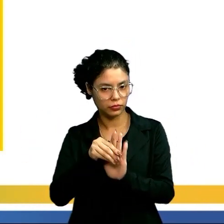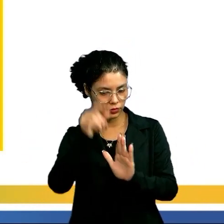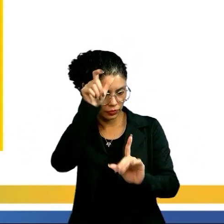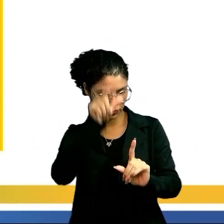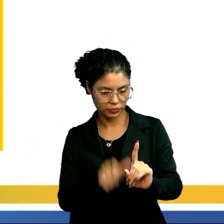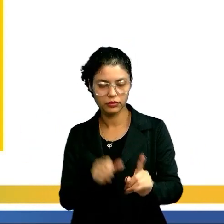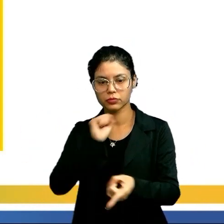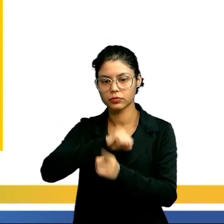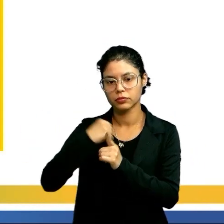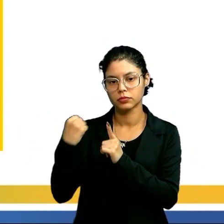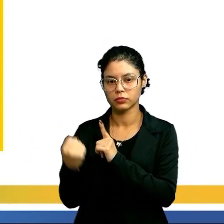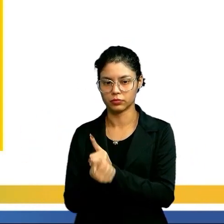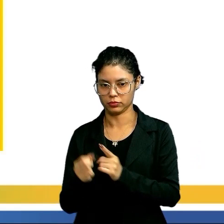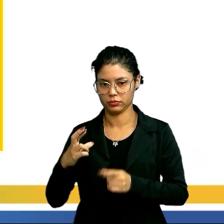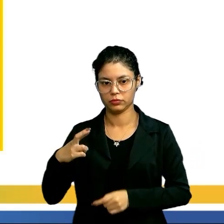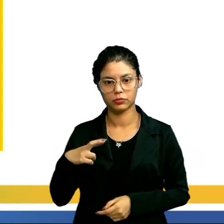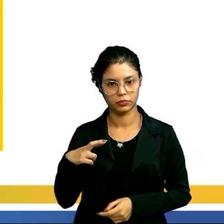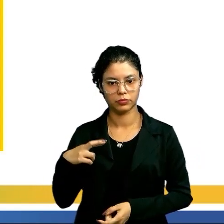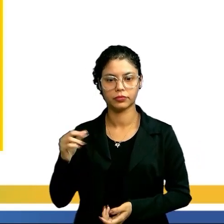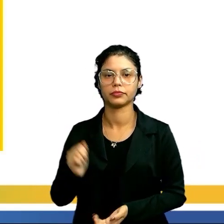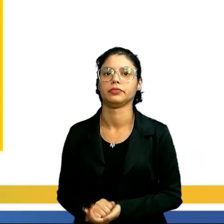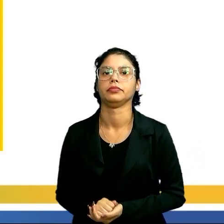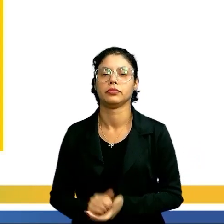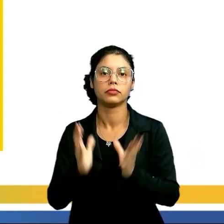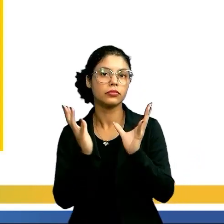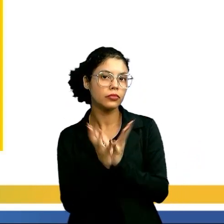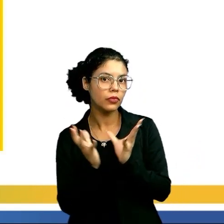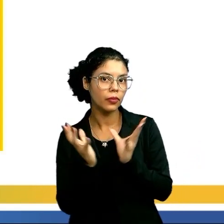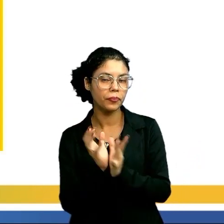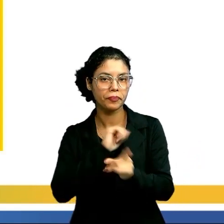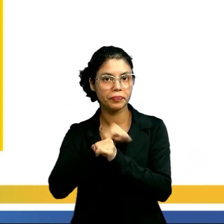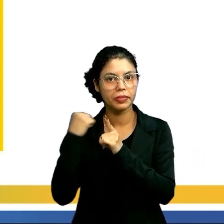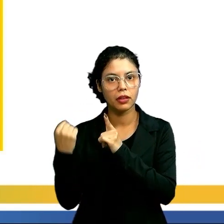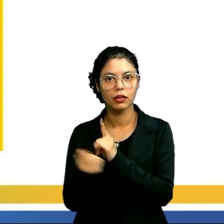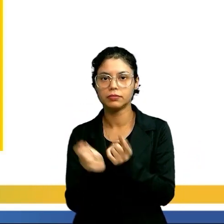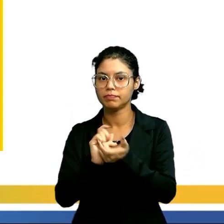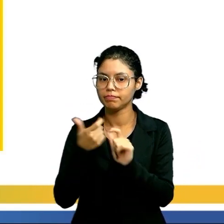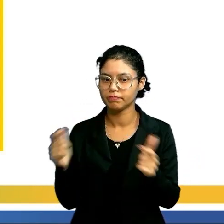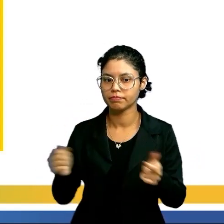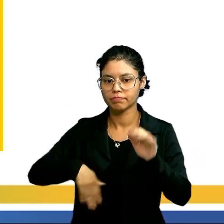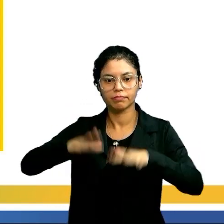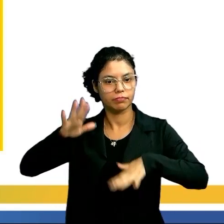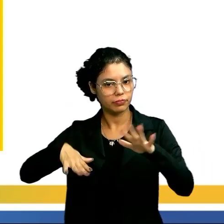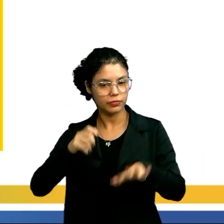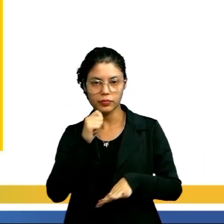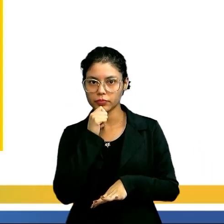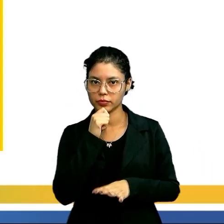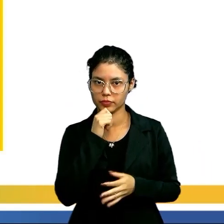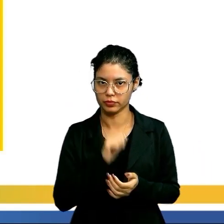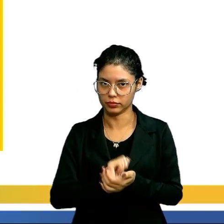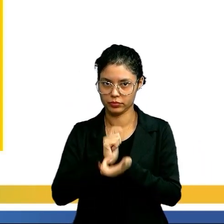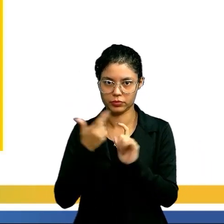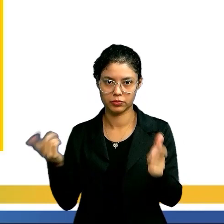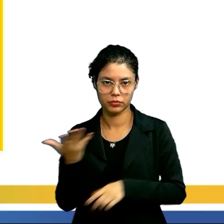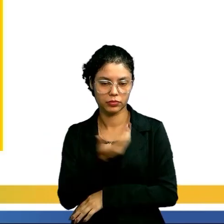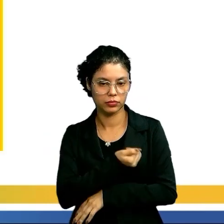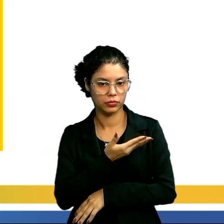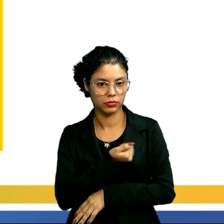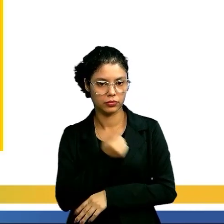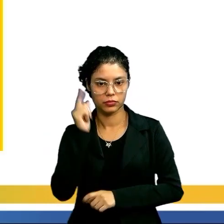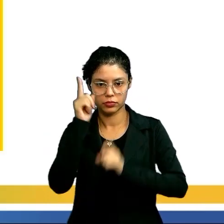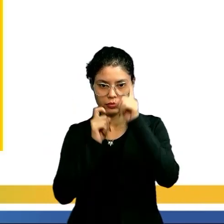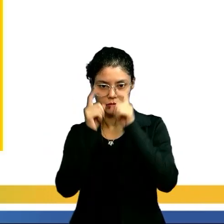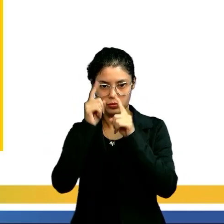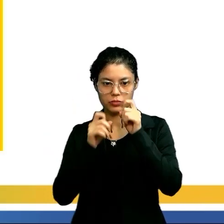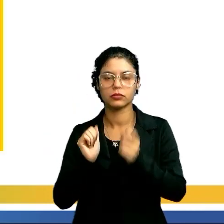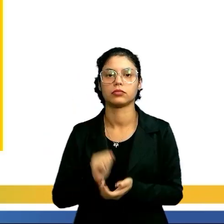na sociologia, em particular, a um grupo social, muitas vezes em maior número